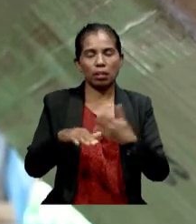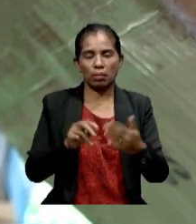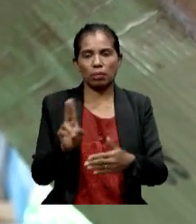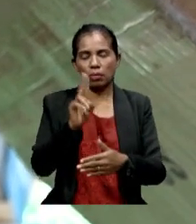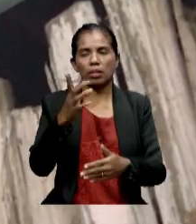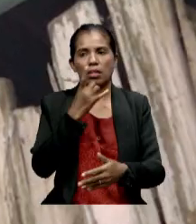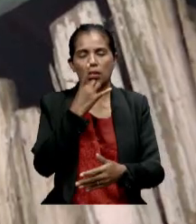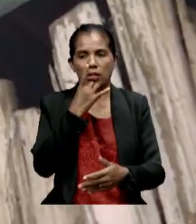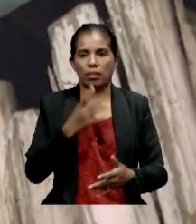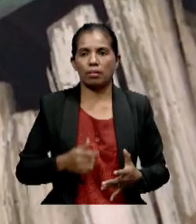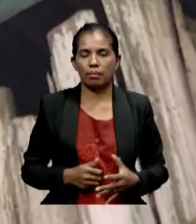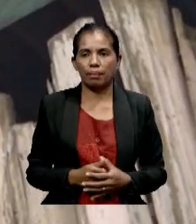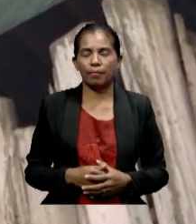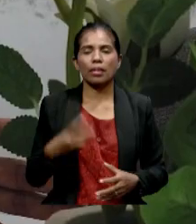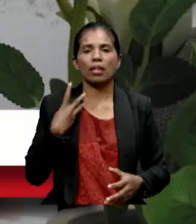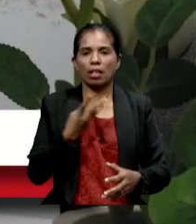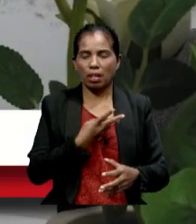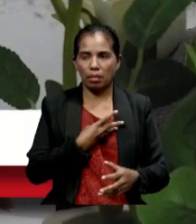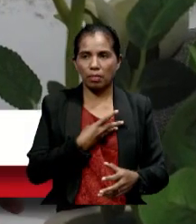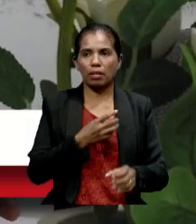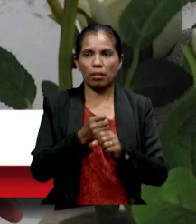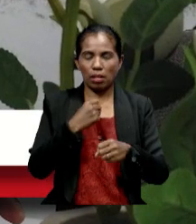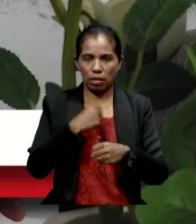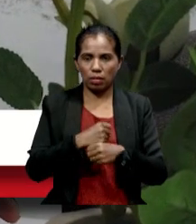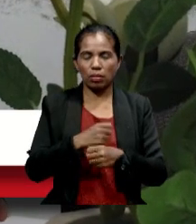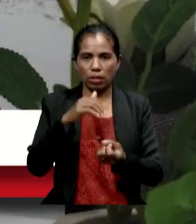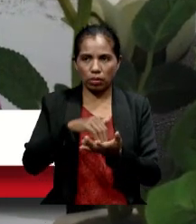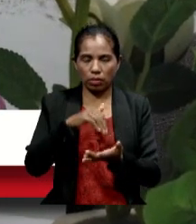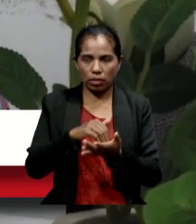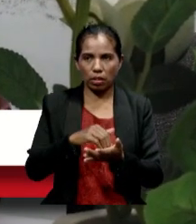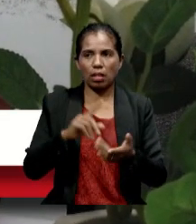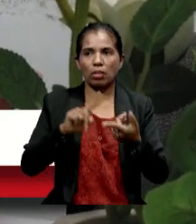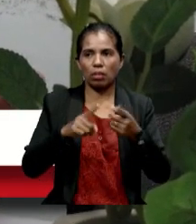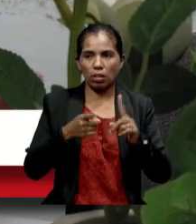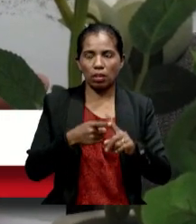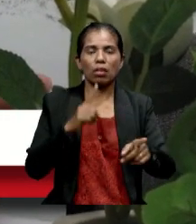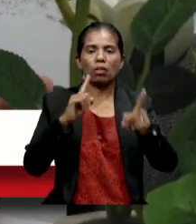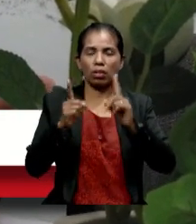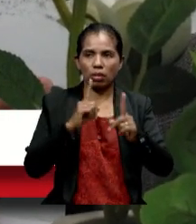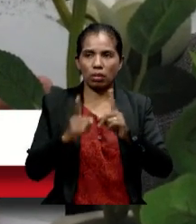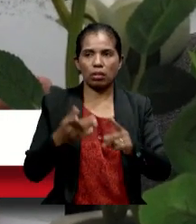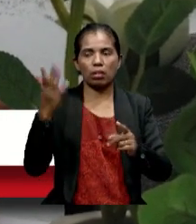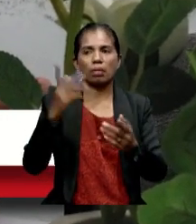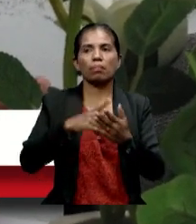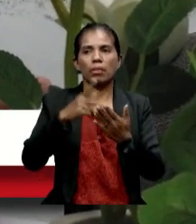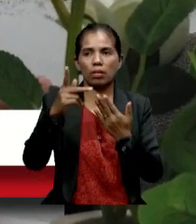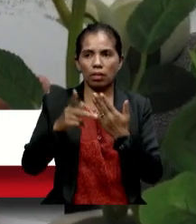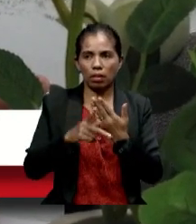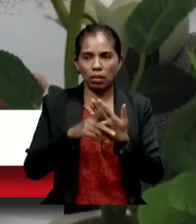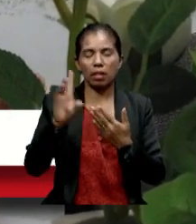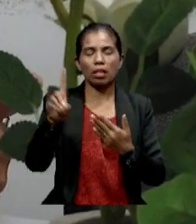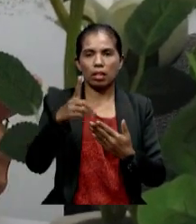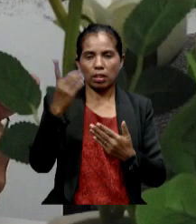dizer ali na nessa, a mi foi na rave halo mos estudos. Nebe kan colega da colega na ia programa de der